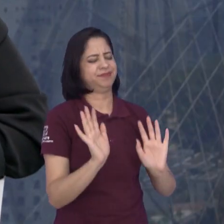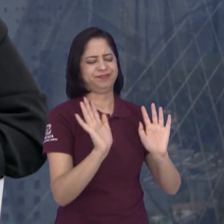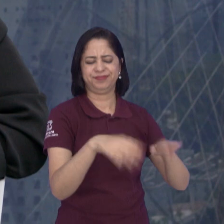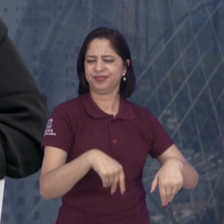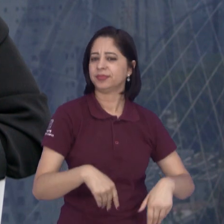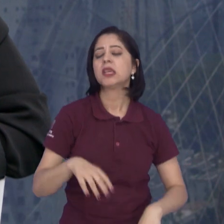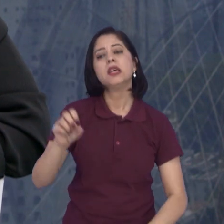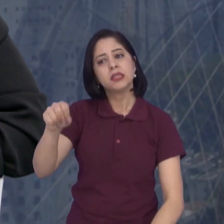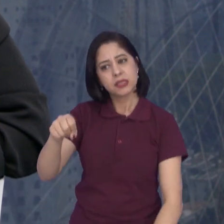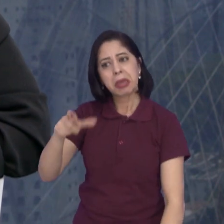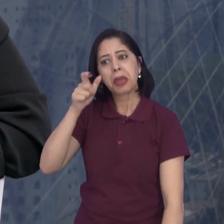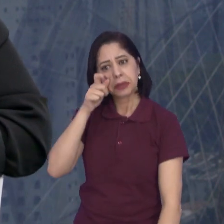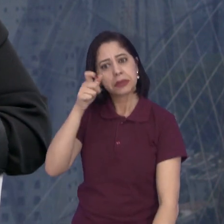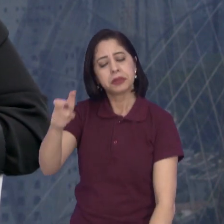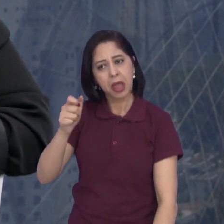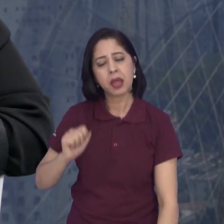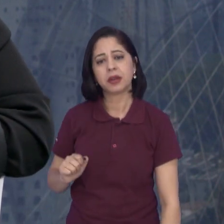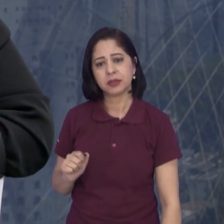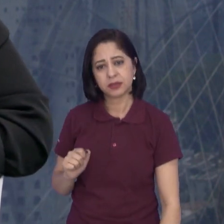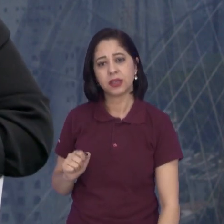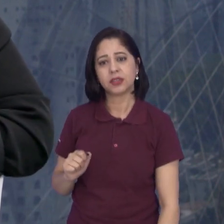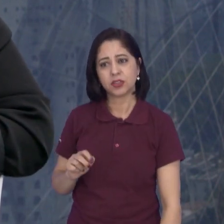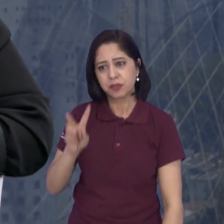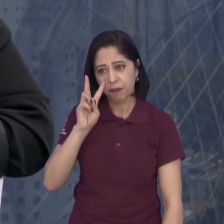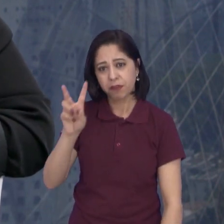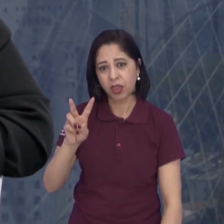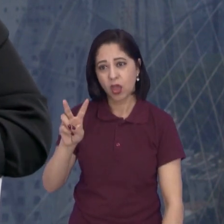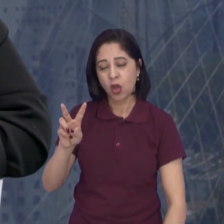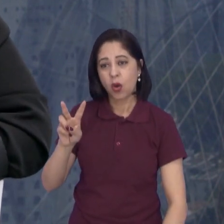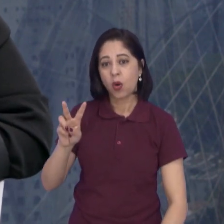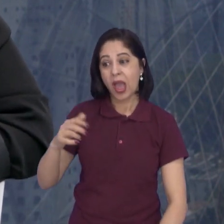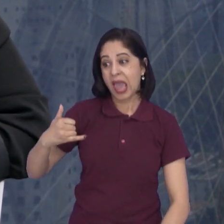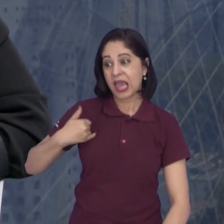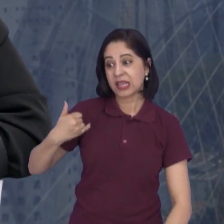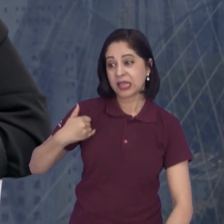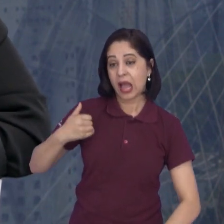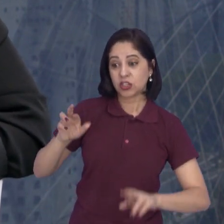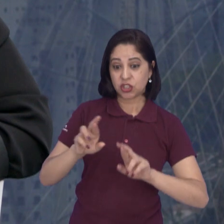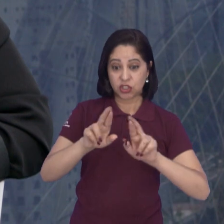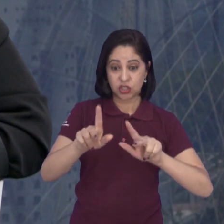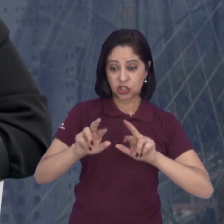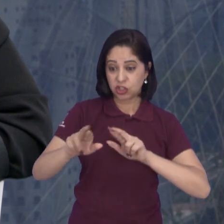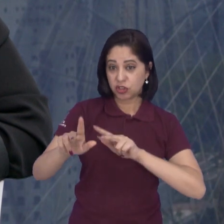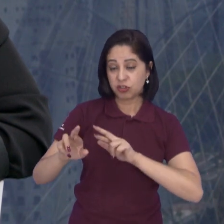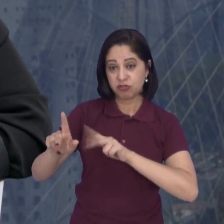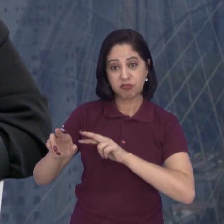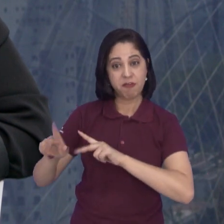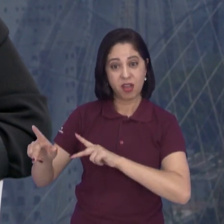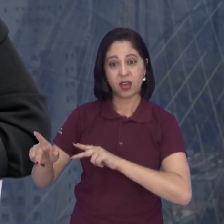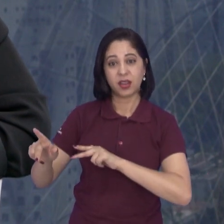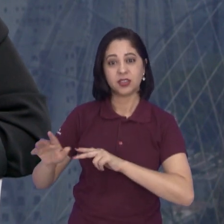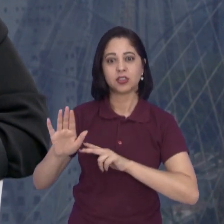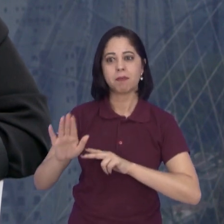muito interessante justamente isso, a diferença de idade, né, entre um entrevistado e outro,